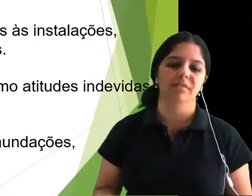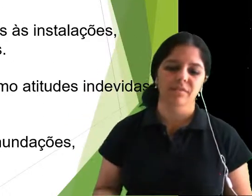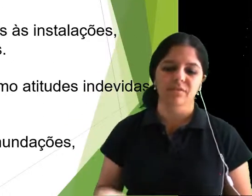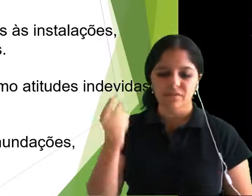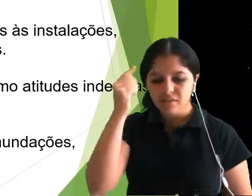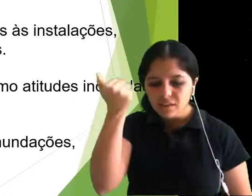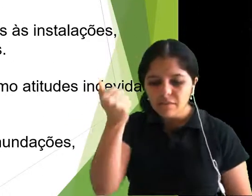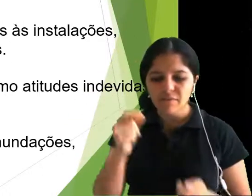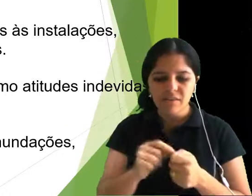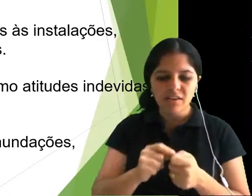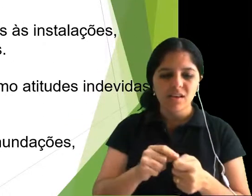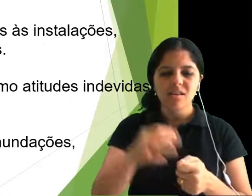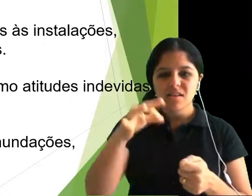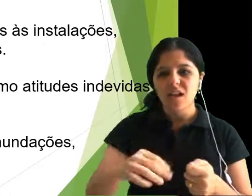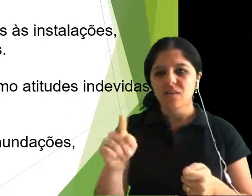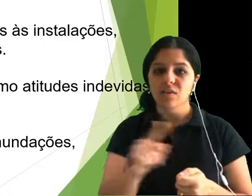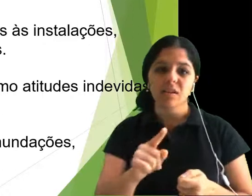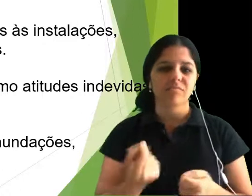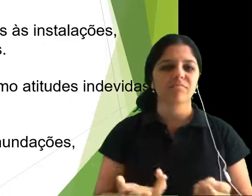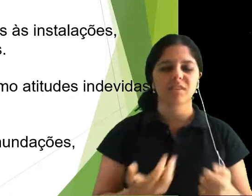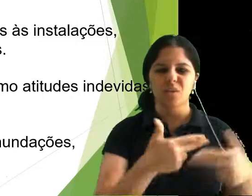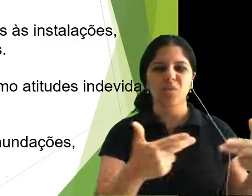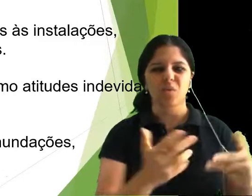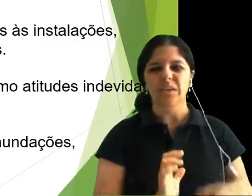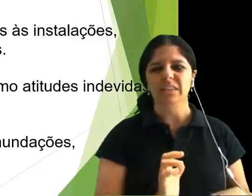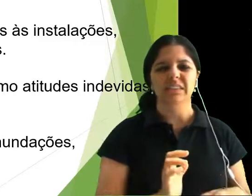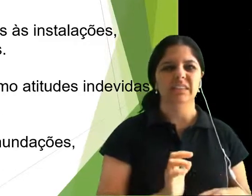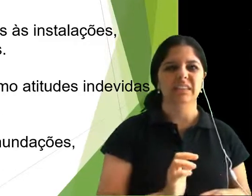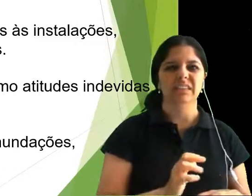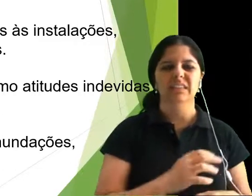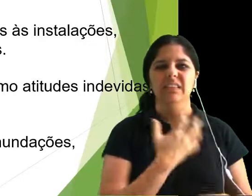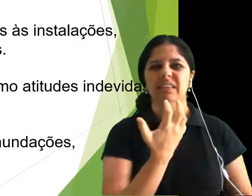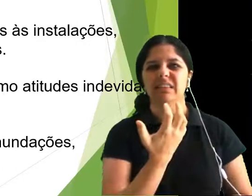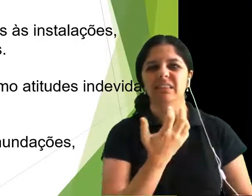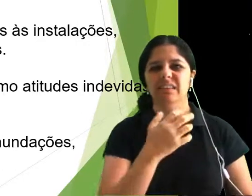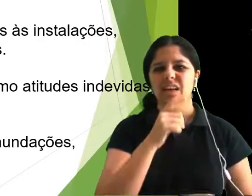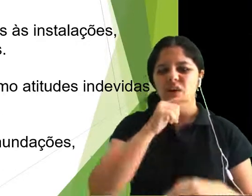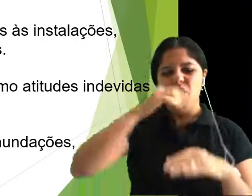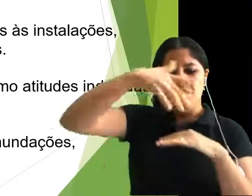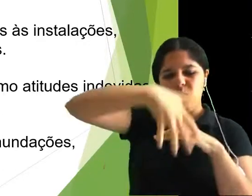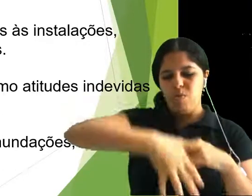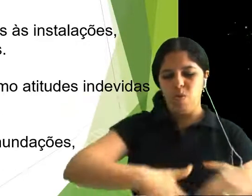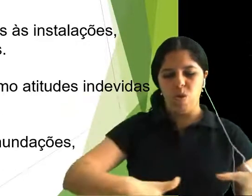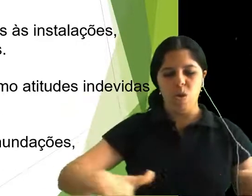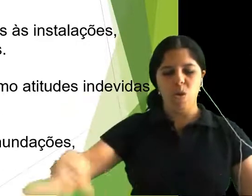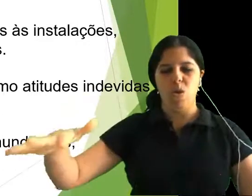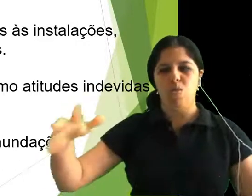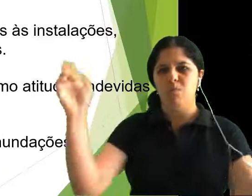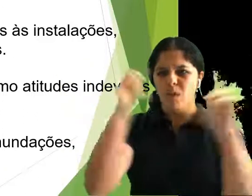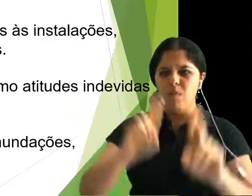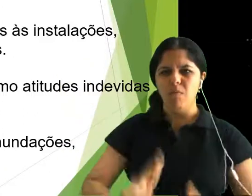uma coisa correta ou não, e eventos catastróficos, como inundações, tempestades, os